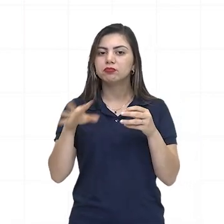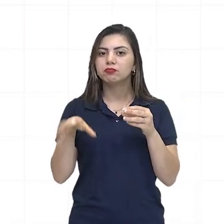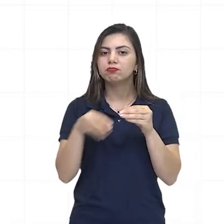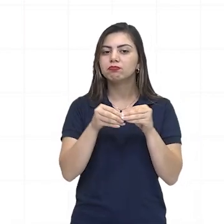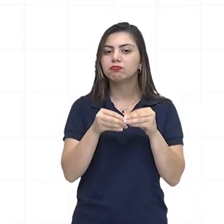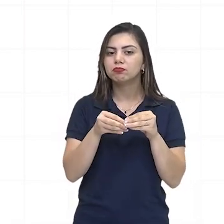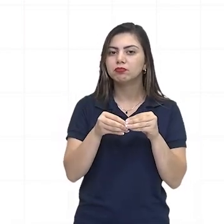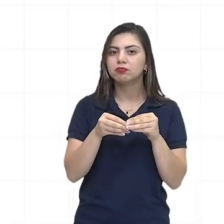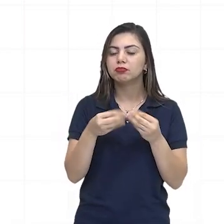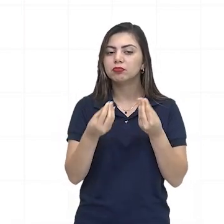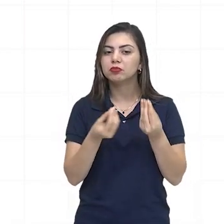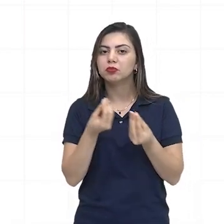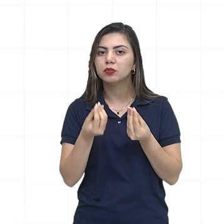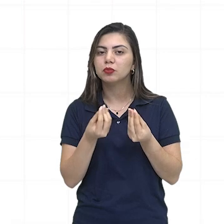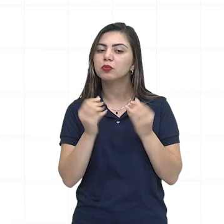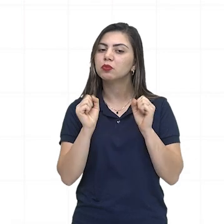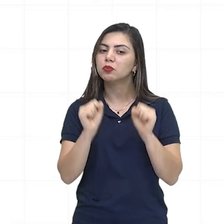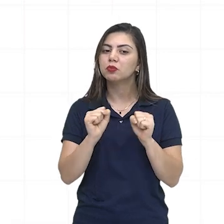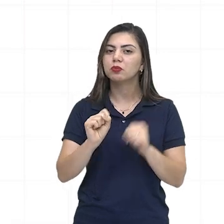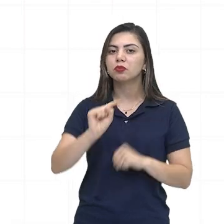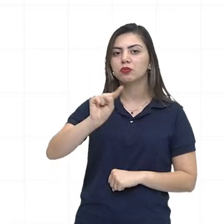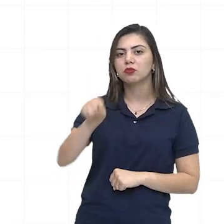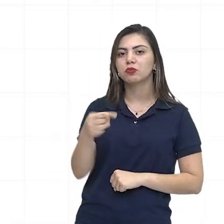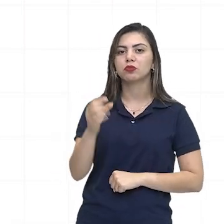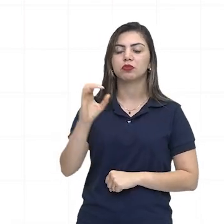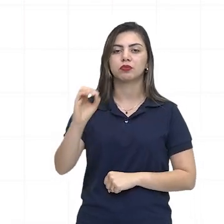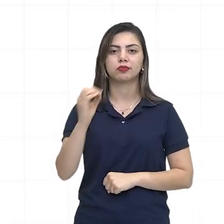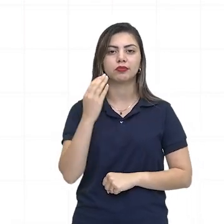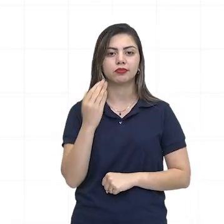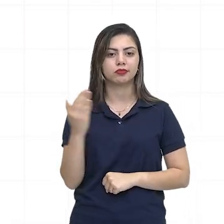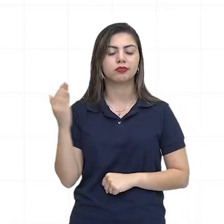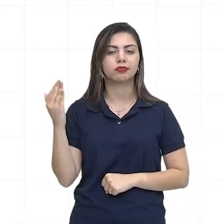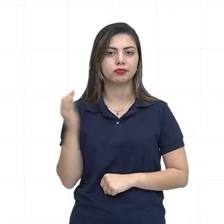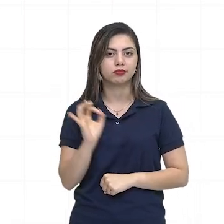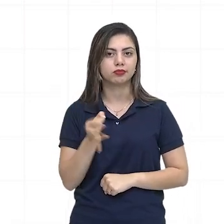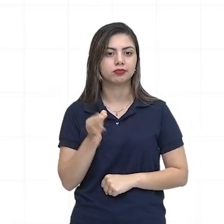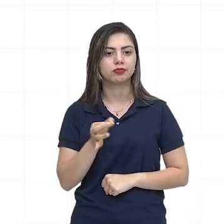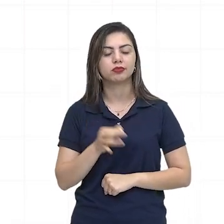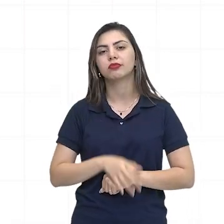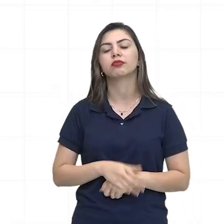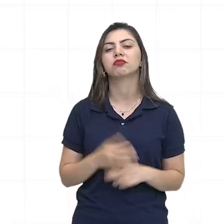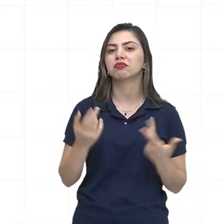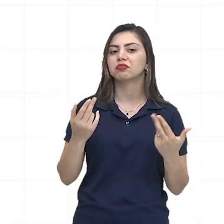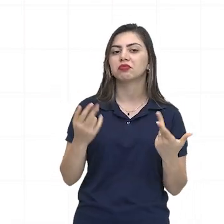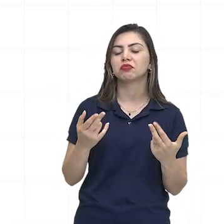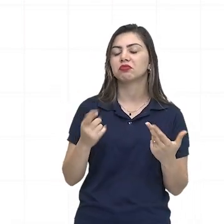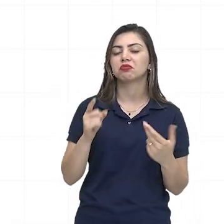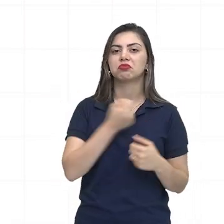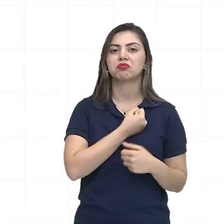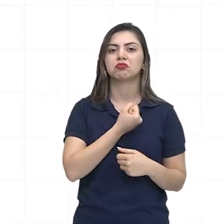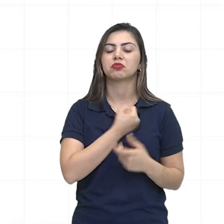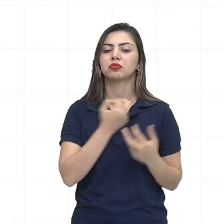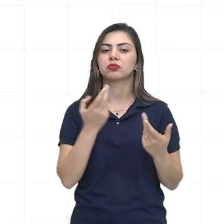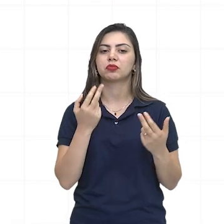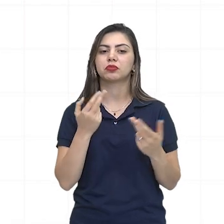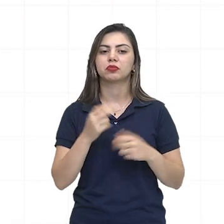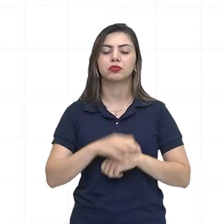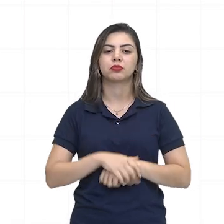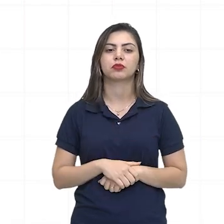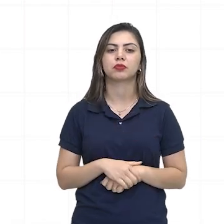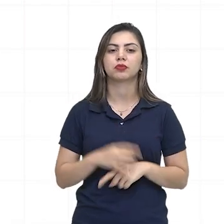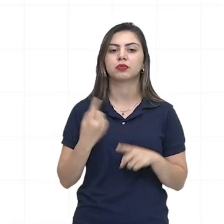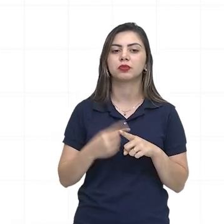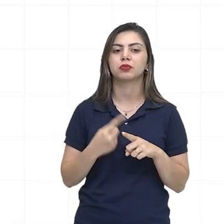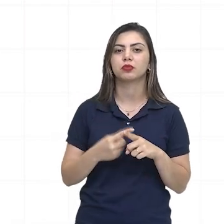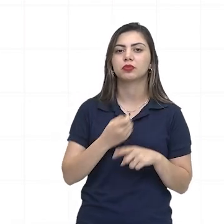no 2? Eu posso escrever ele como 2,0, correto? Não muda em nada. O 2 é